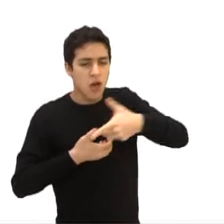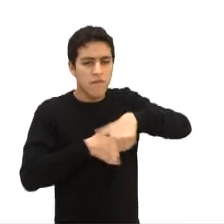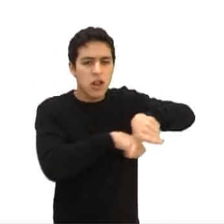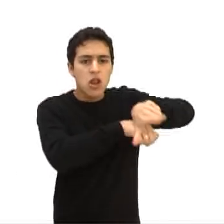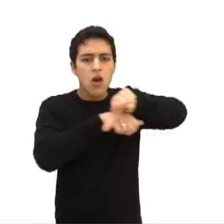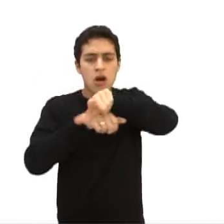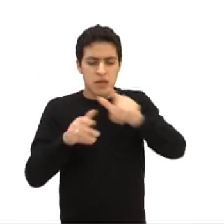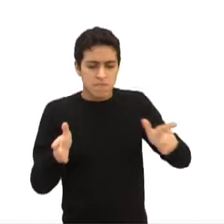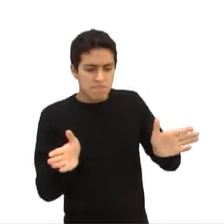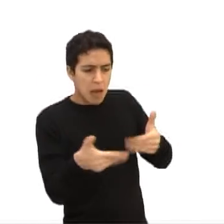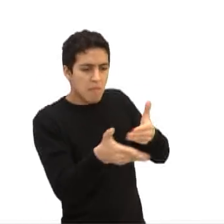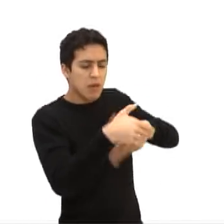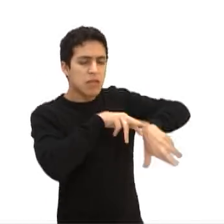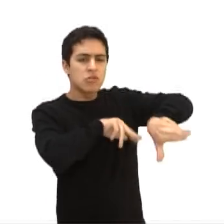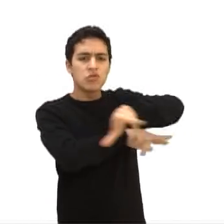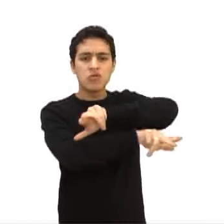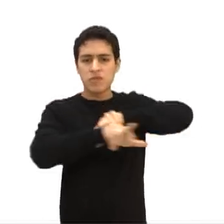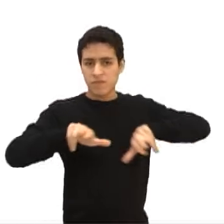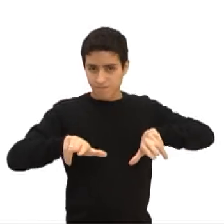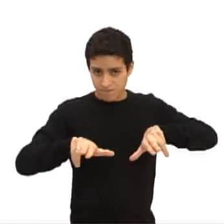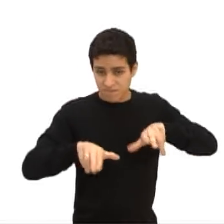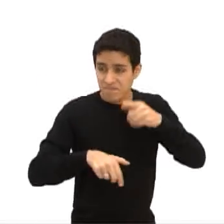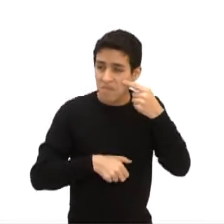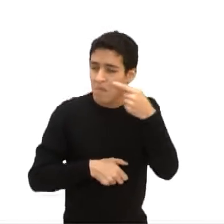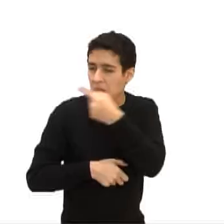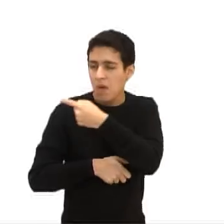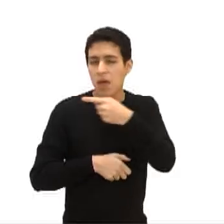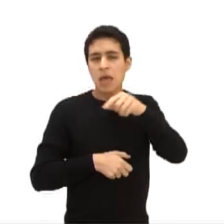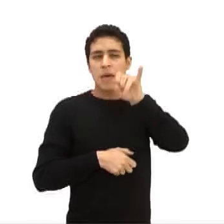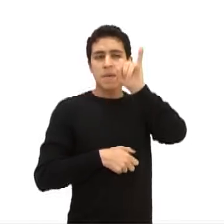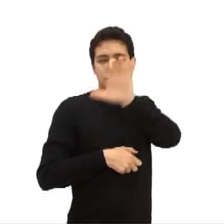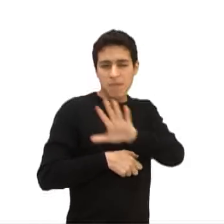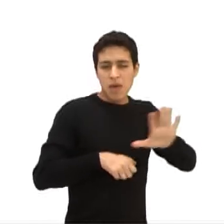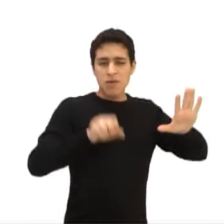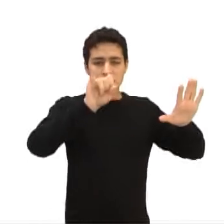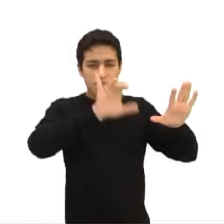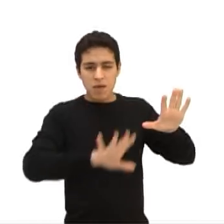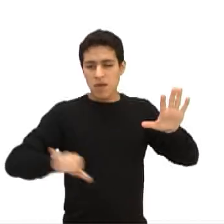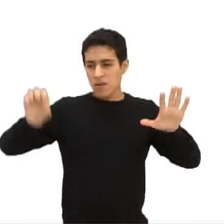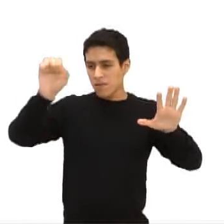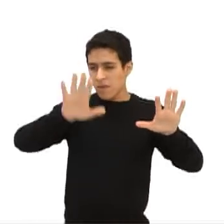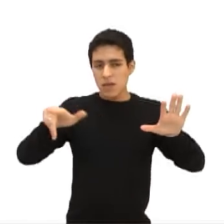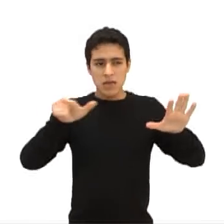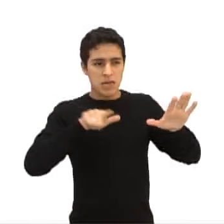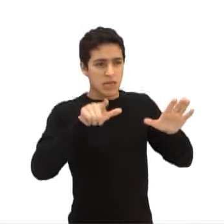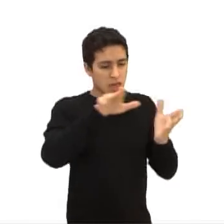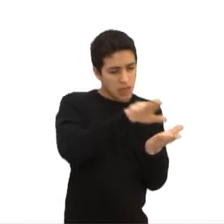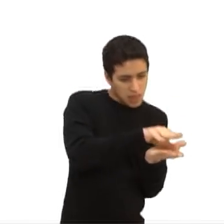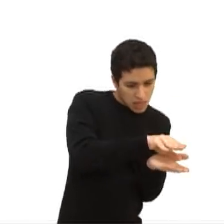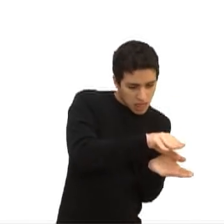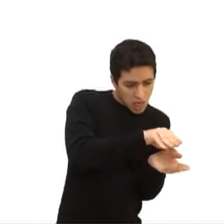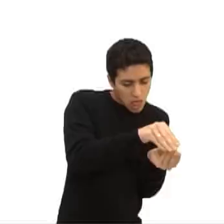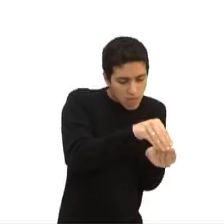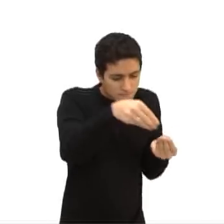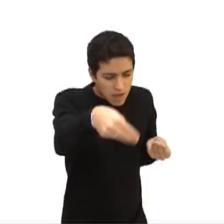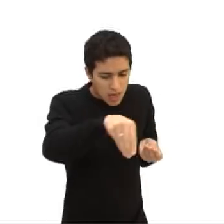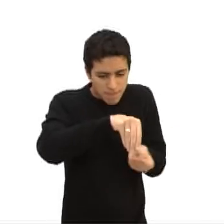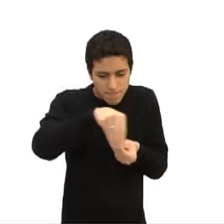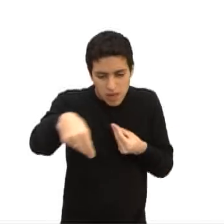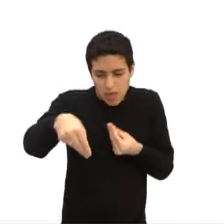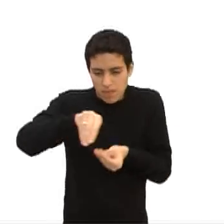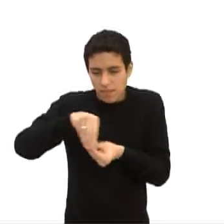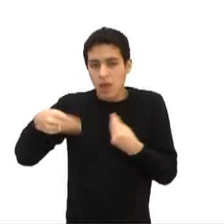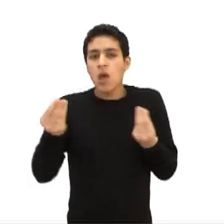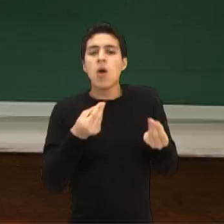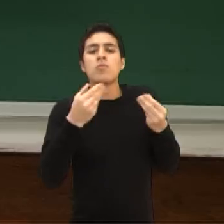com diferentes formatos. Nas imagens apresentadas estão a planificação destas caixas. Então, a Maria